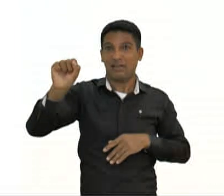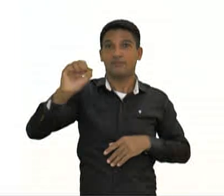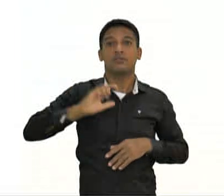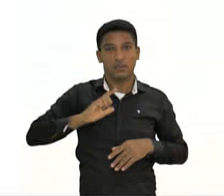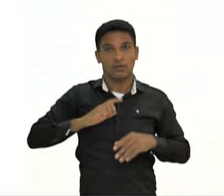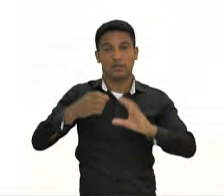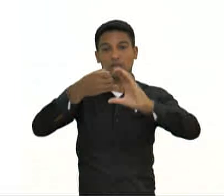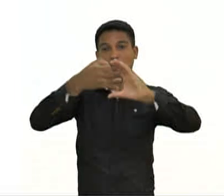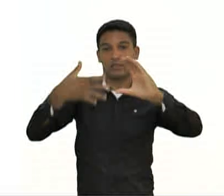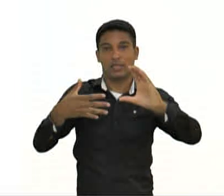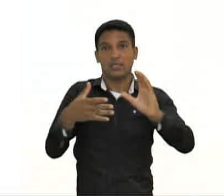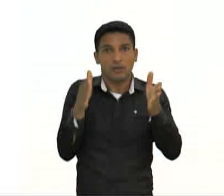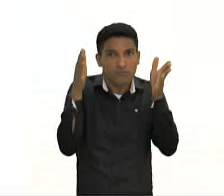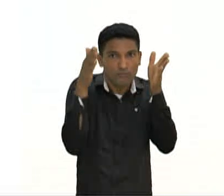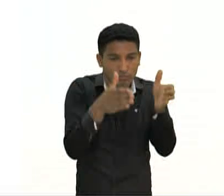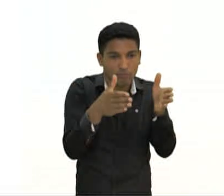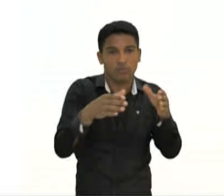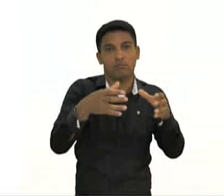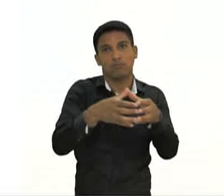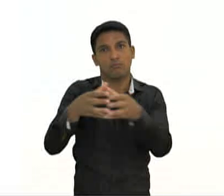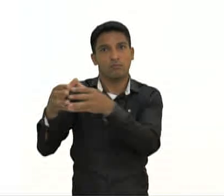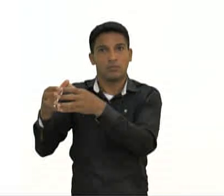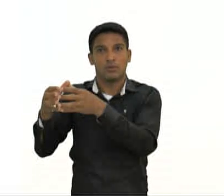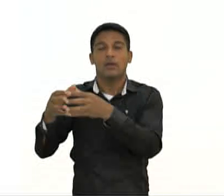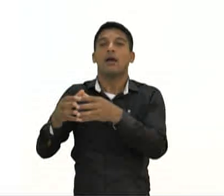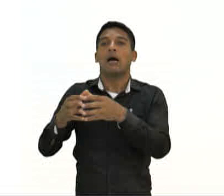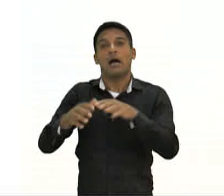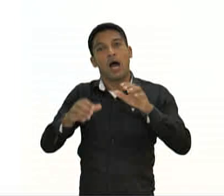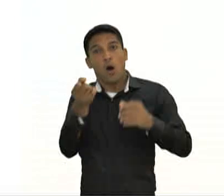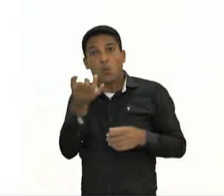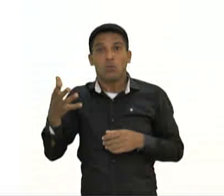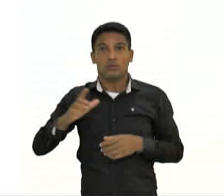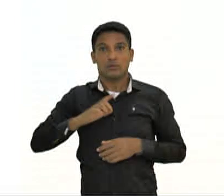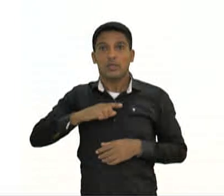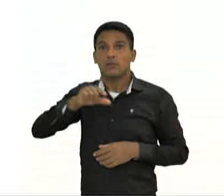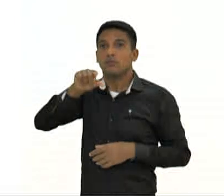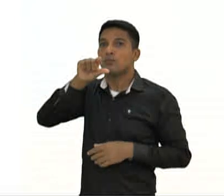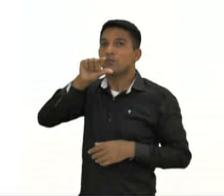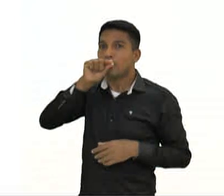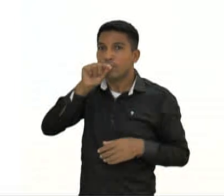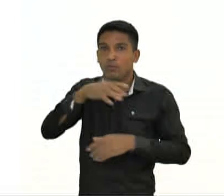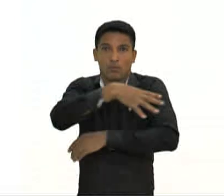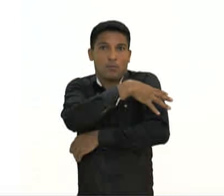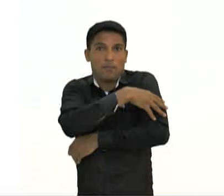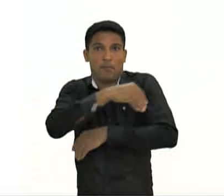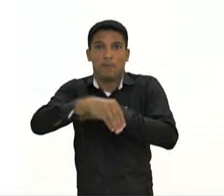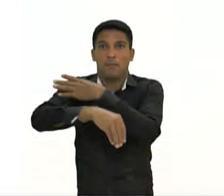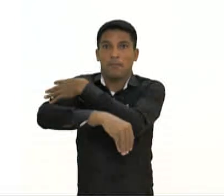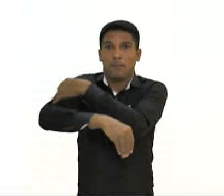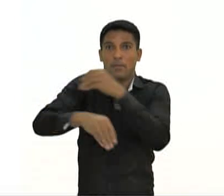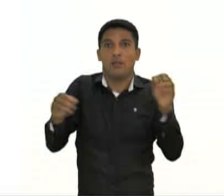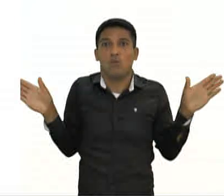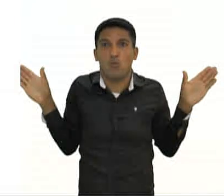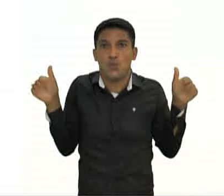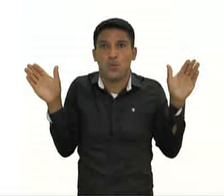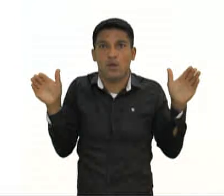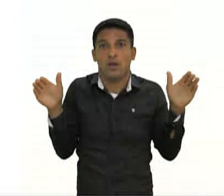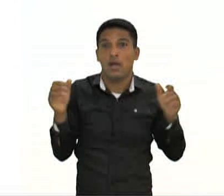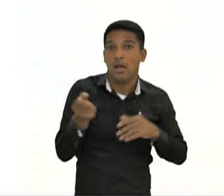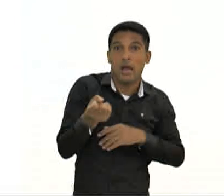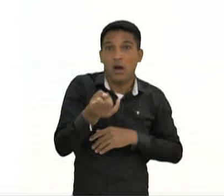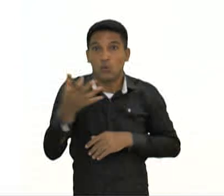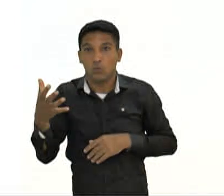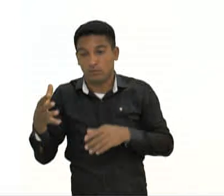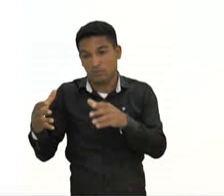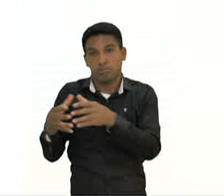grupo como a presença de penas e bicos sem dentes. Uma das características essenciais para a adaptação ao voo foi: alternativa A, presença de